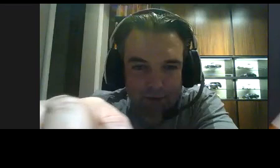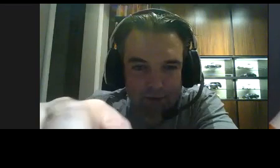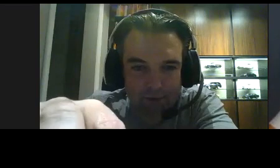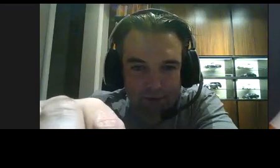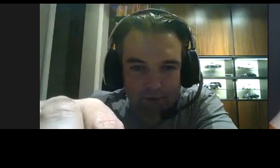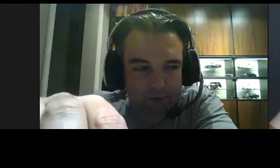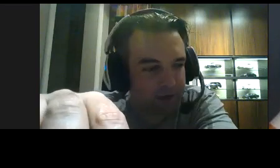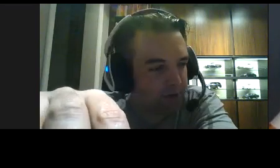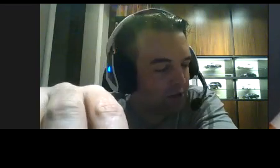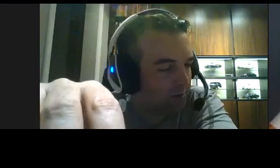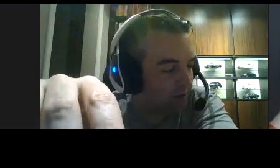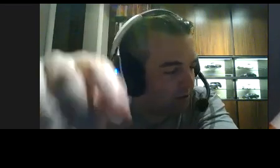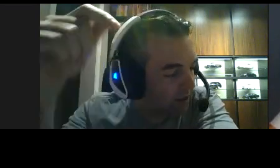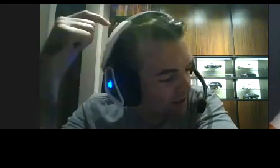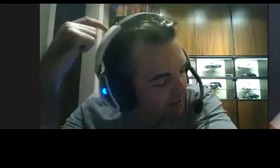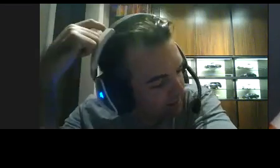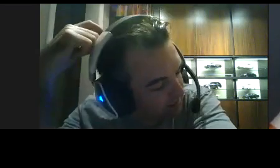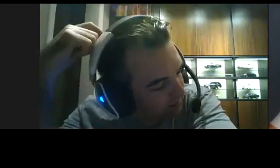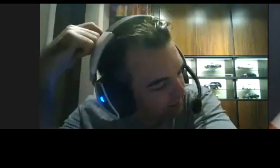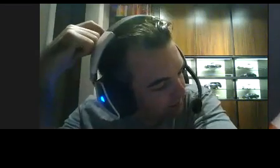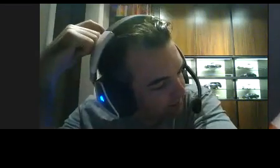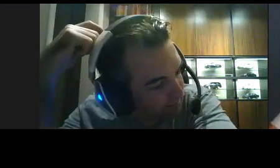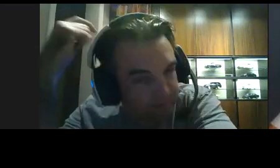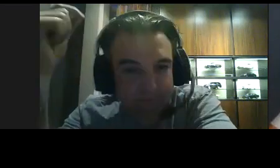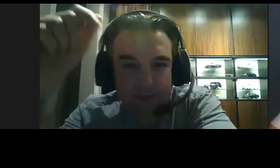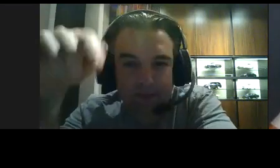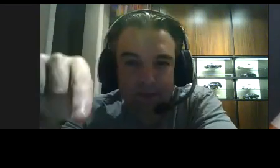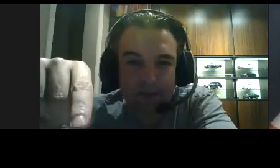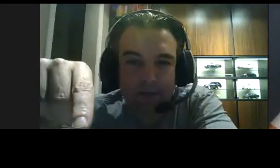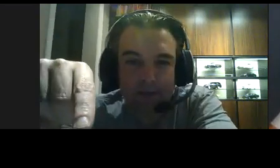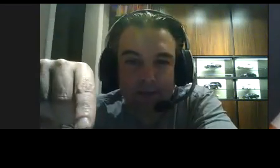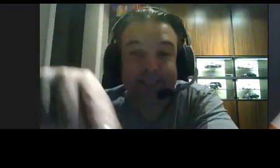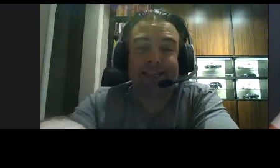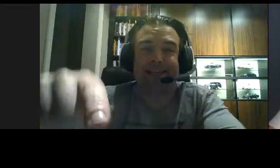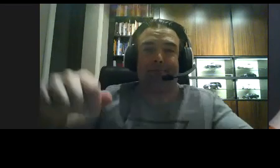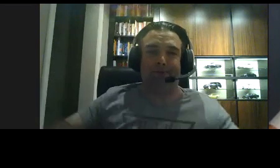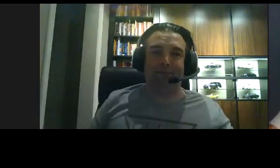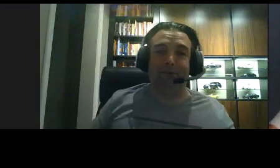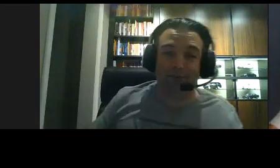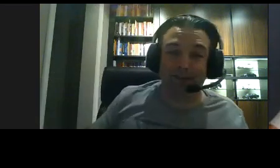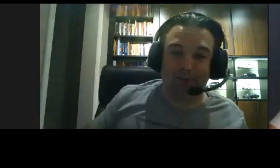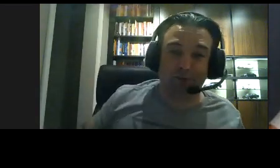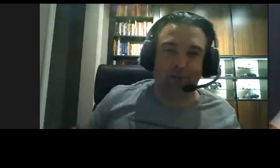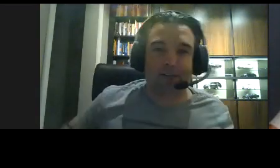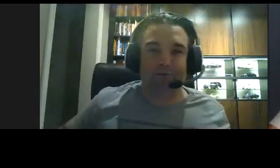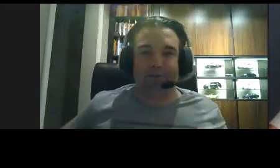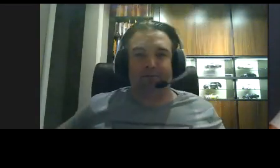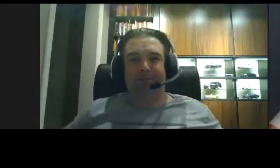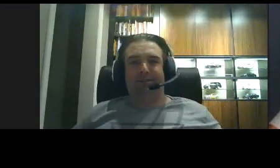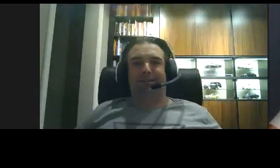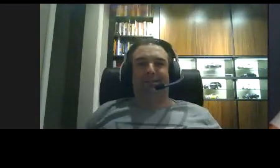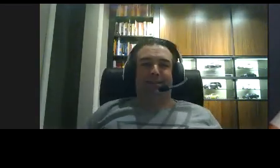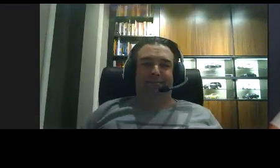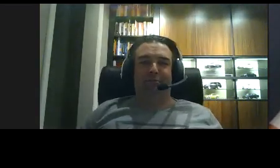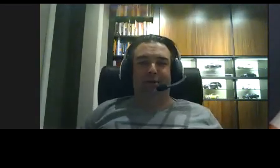aí no... Como é que vocês chamam isso? Fazer um vídeo do meu setup. Setup. Isso aí. Eu acho legal essas